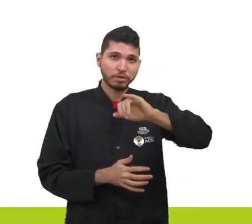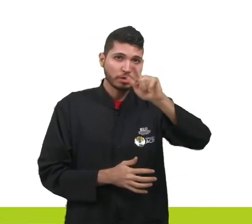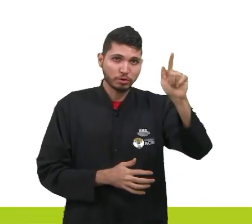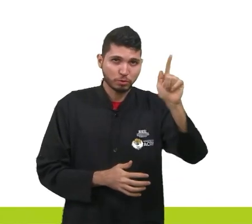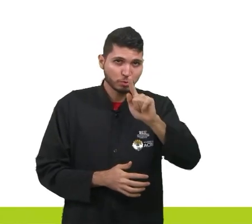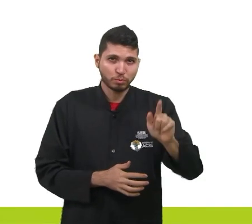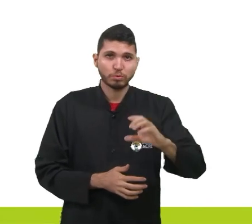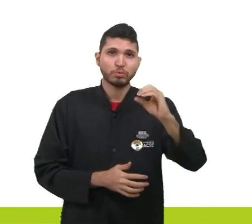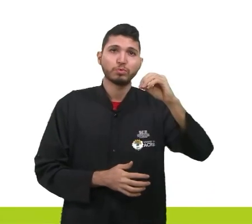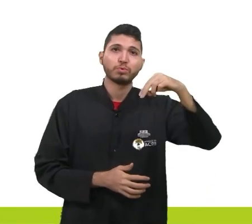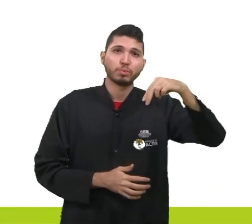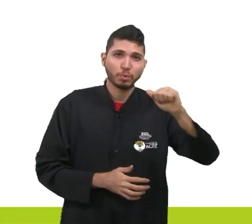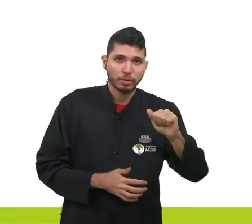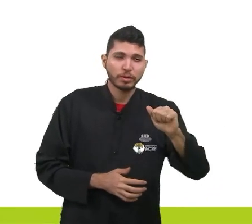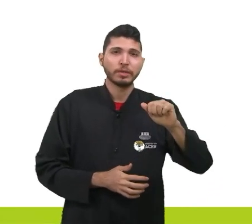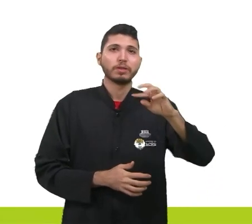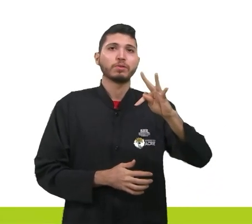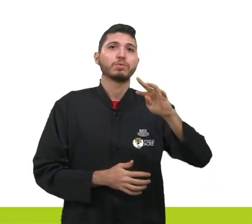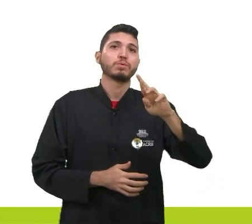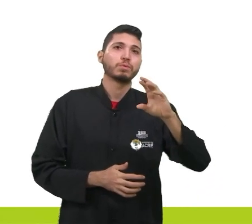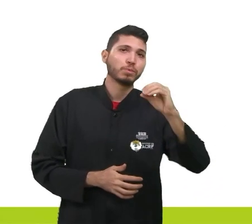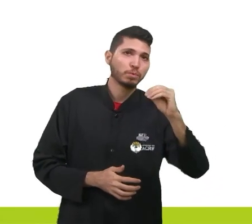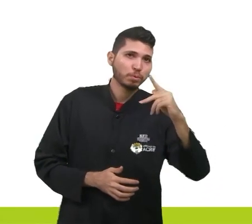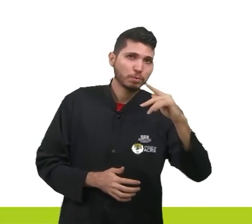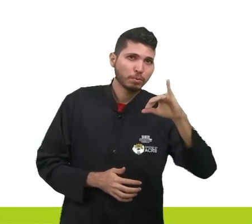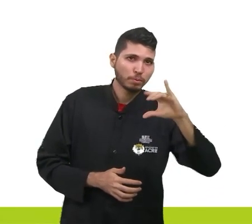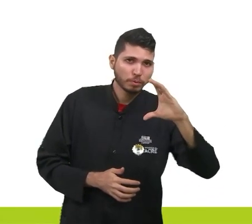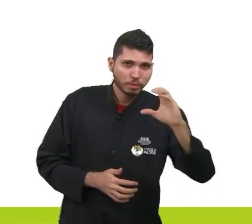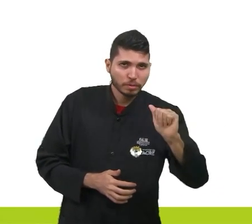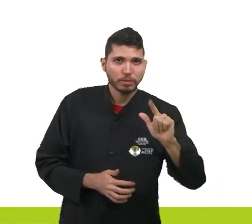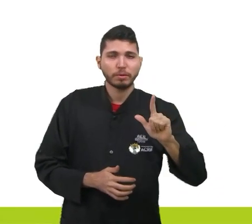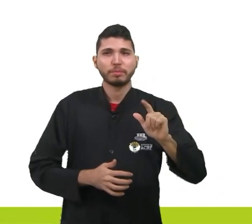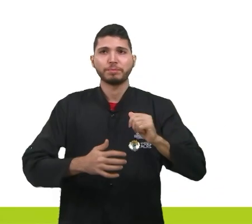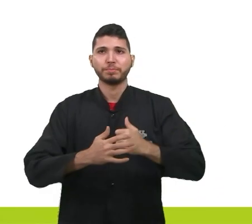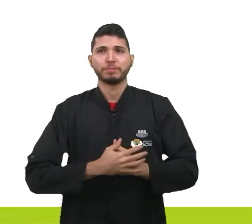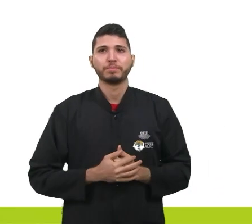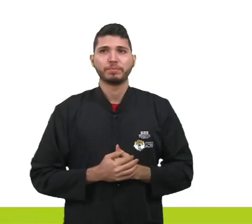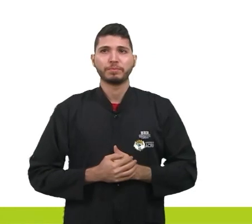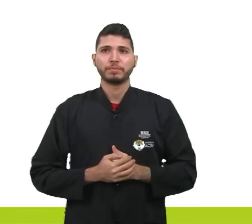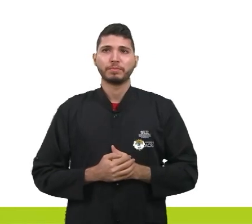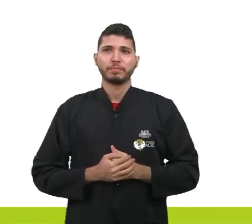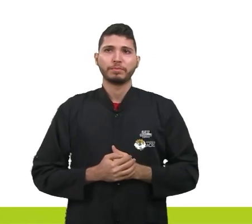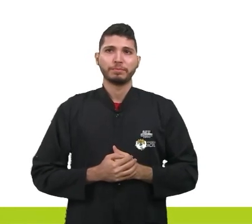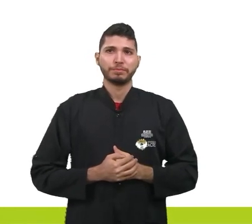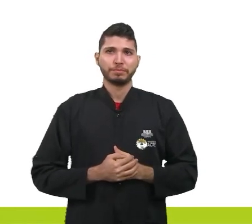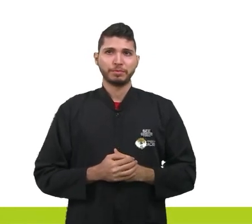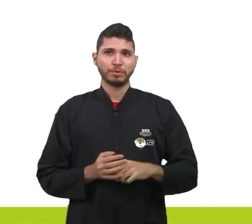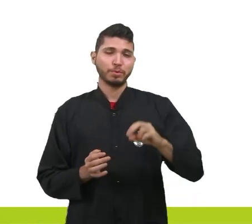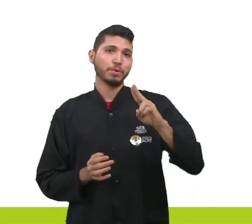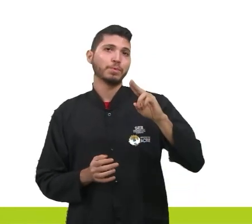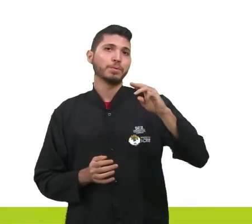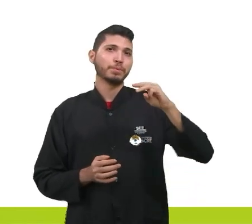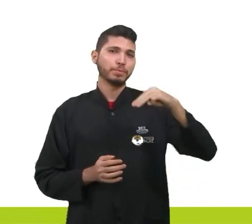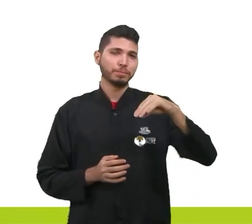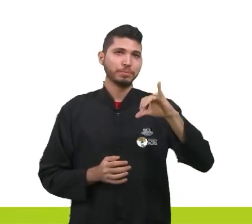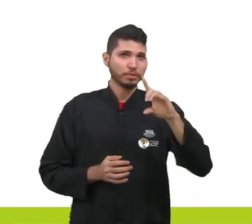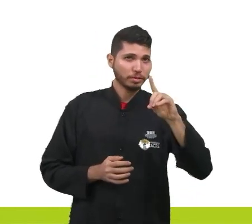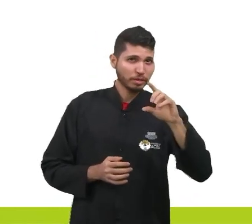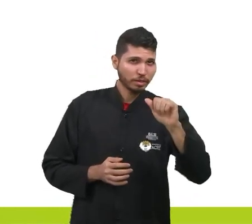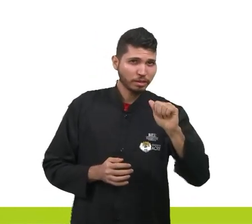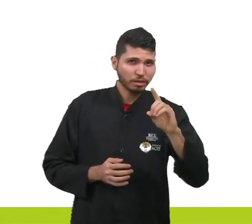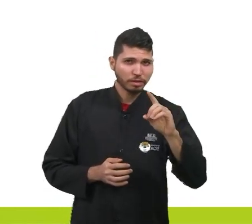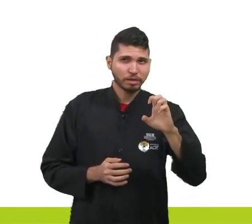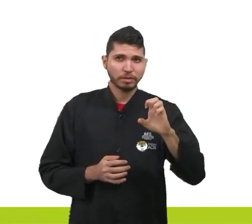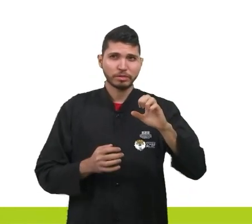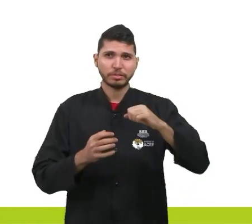tropical. Opção D, retenção da umidade na Cordilheira dos Andes. Ou letra E, alteração no gradiente de pressão entre